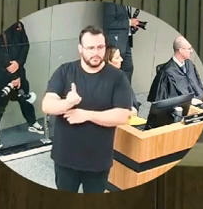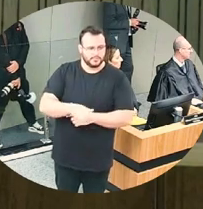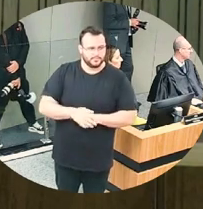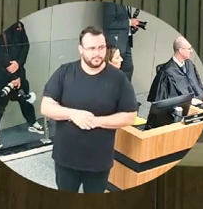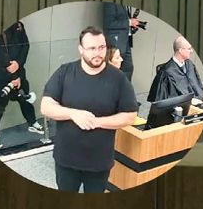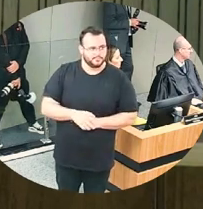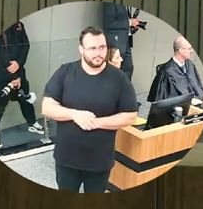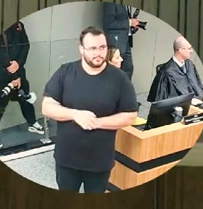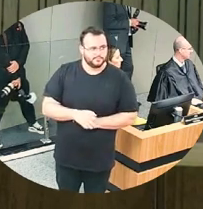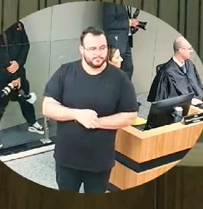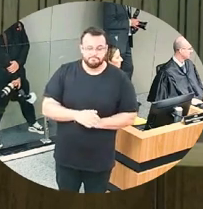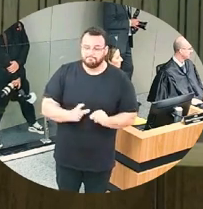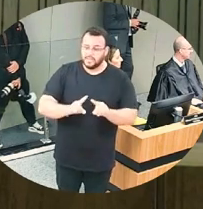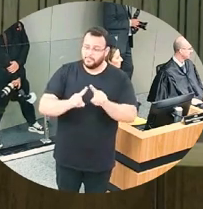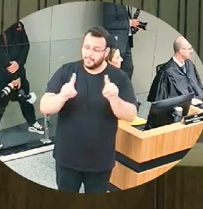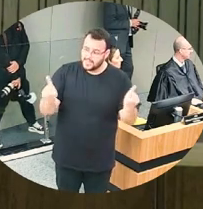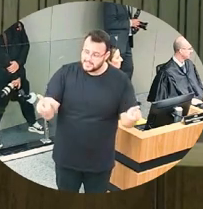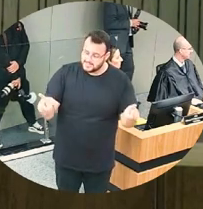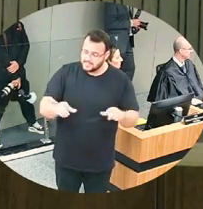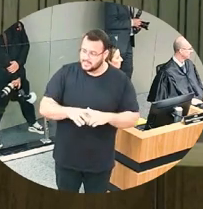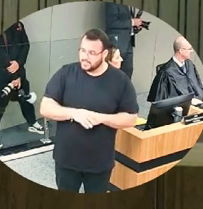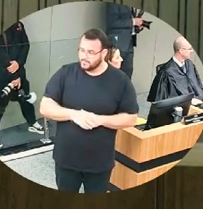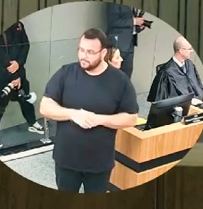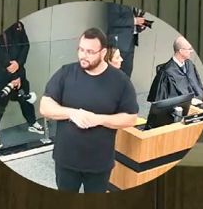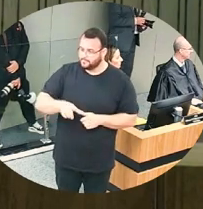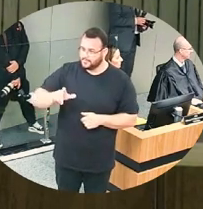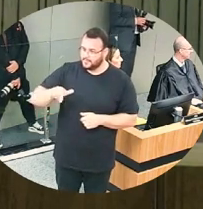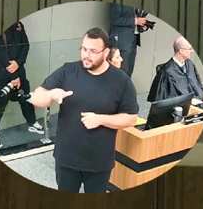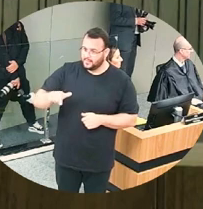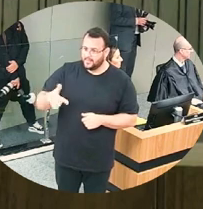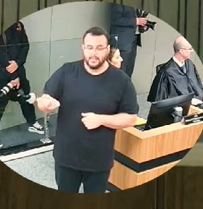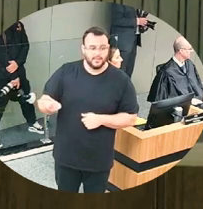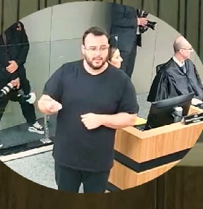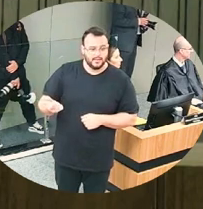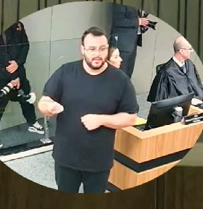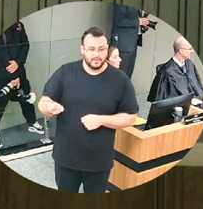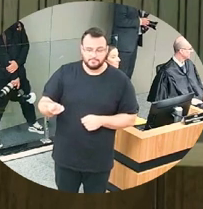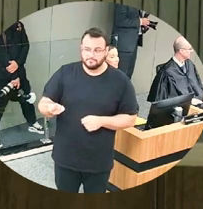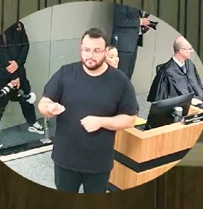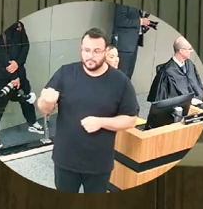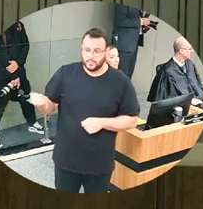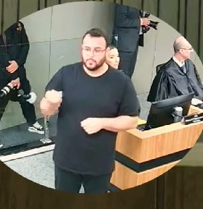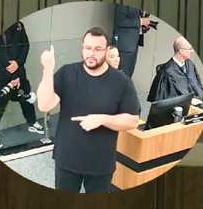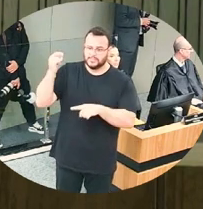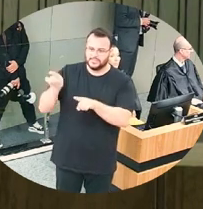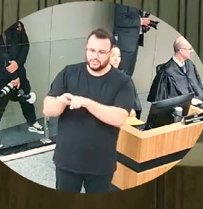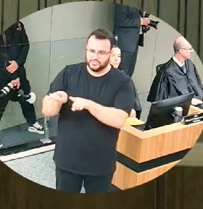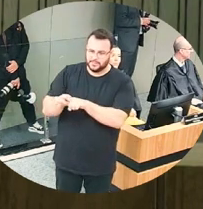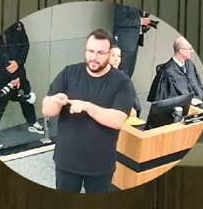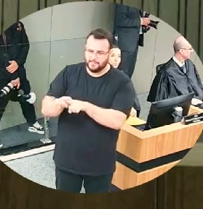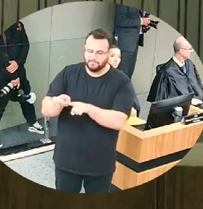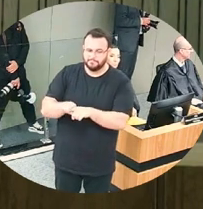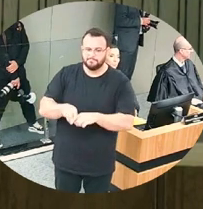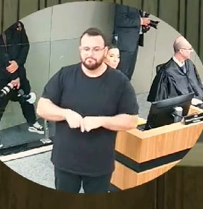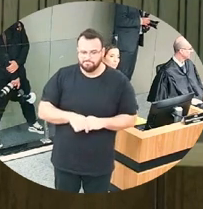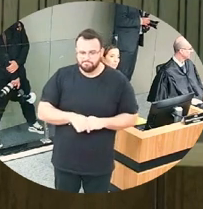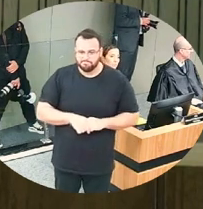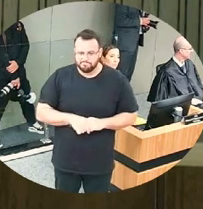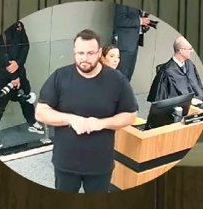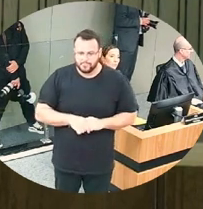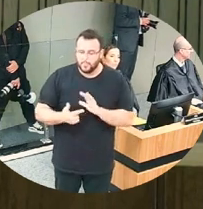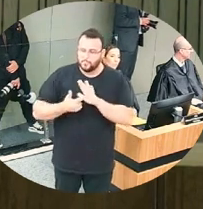esse feito mas foi o nosso selo foi bastante bom também e e